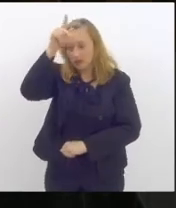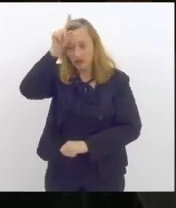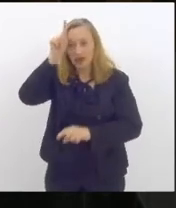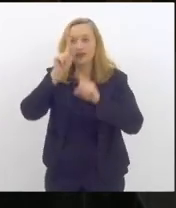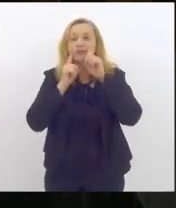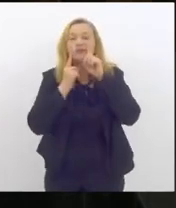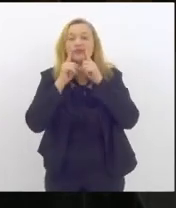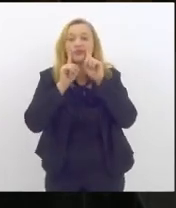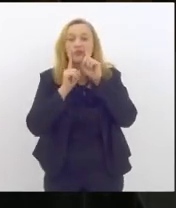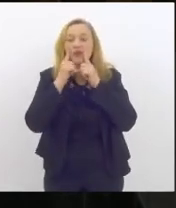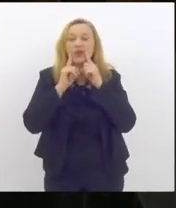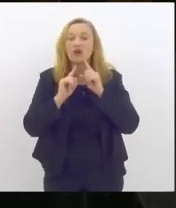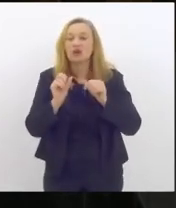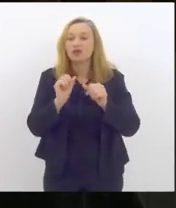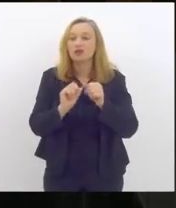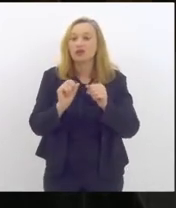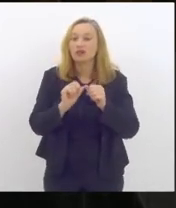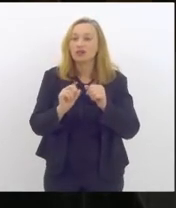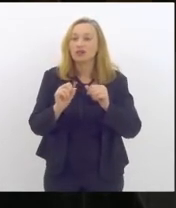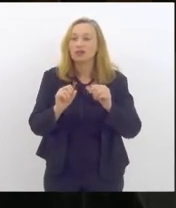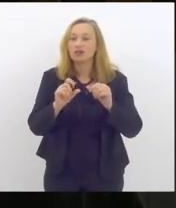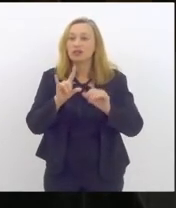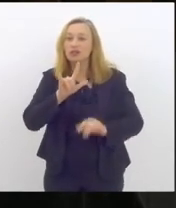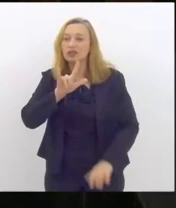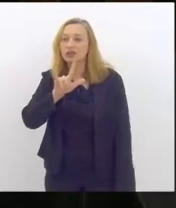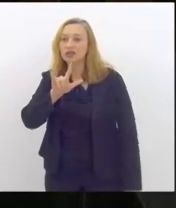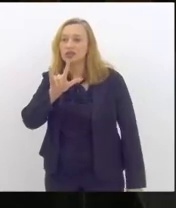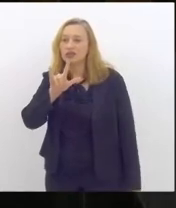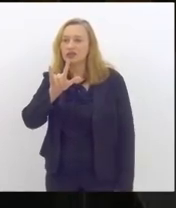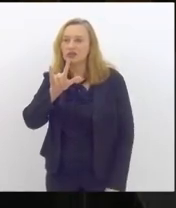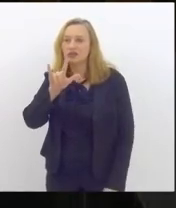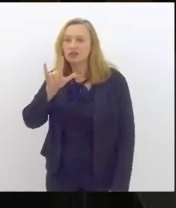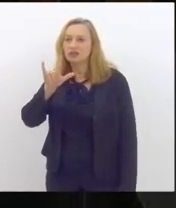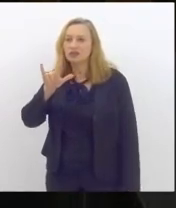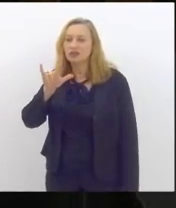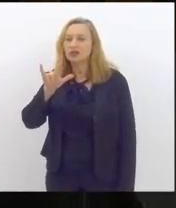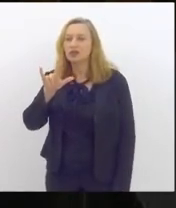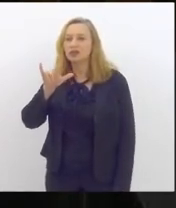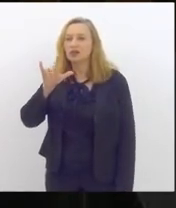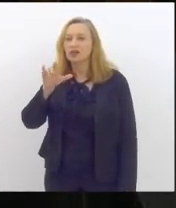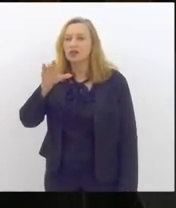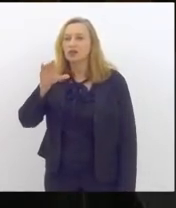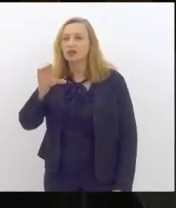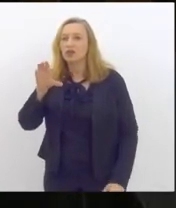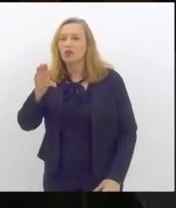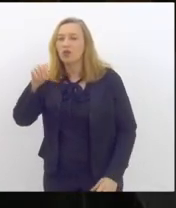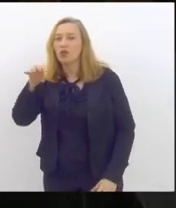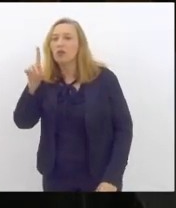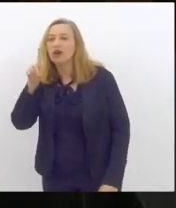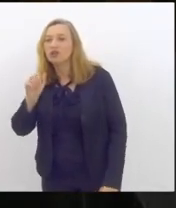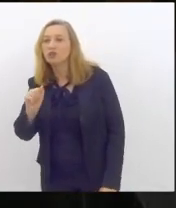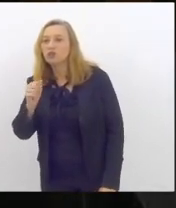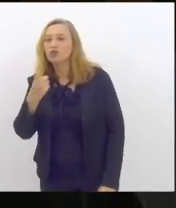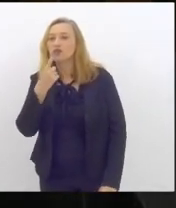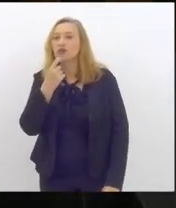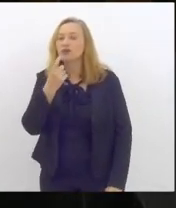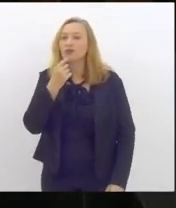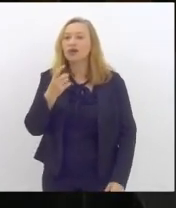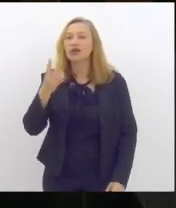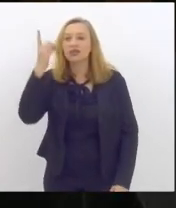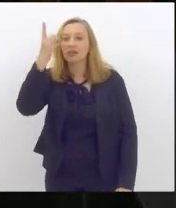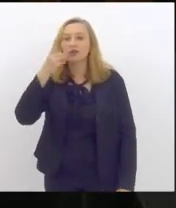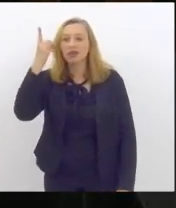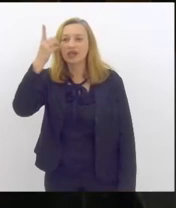de Maricá fazendo o sinal símbolo do Comando Vermelho está aqui ó a deputada